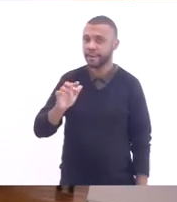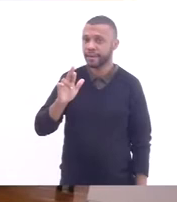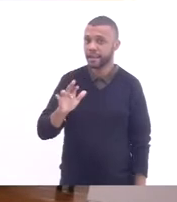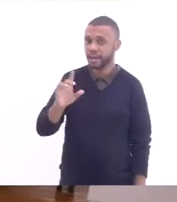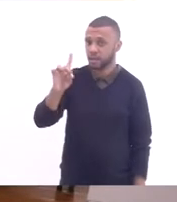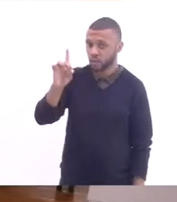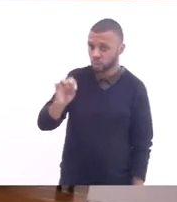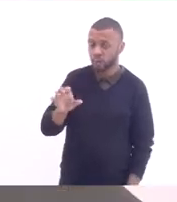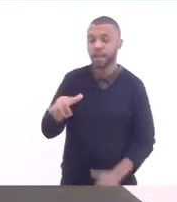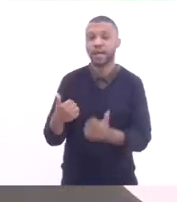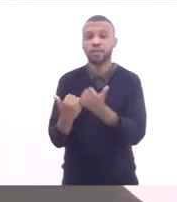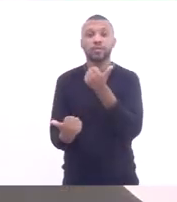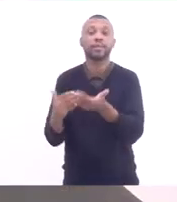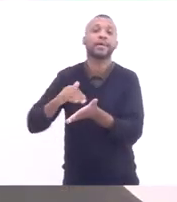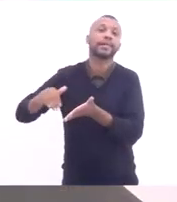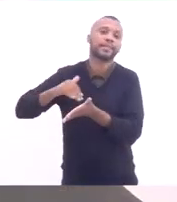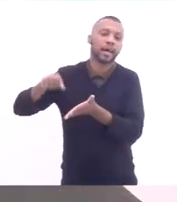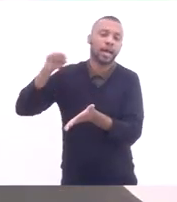Política Fiscal,